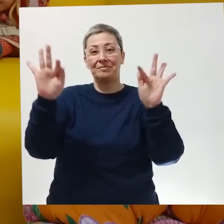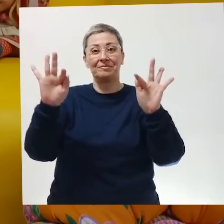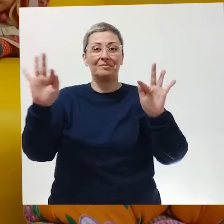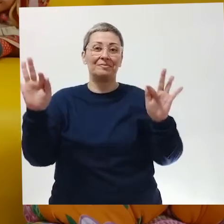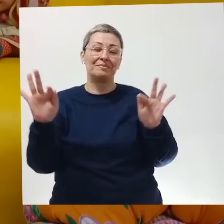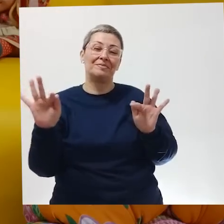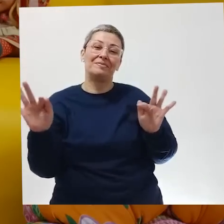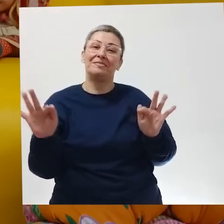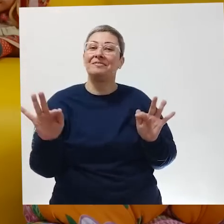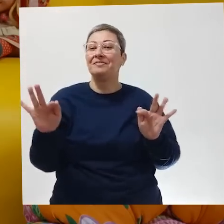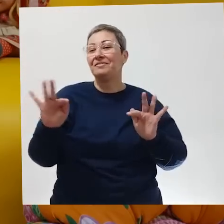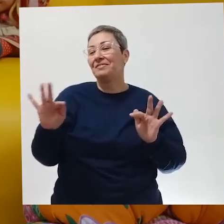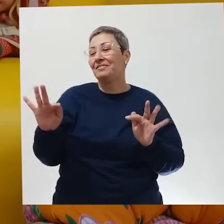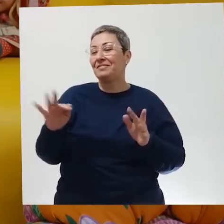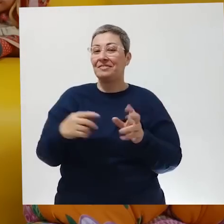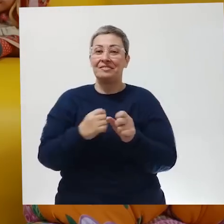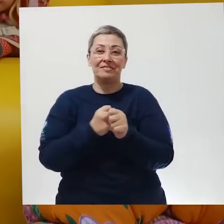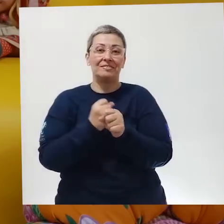Muitas